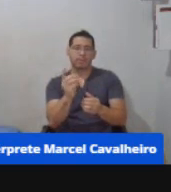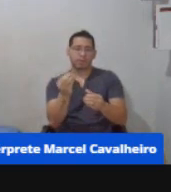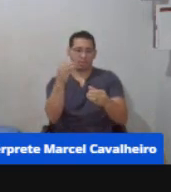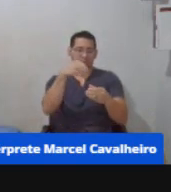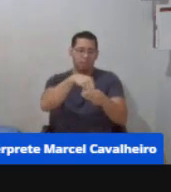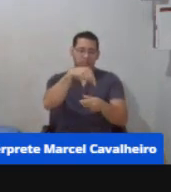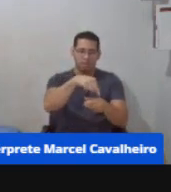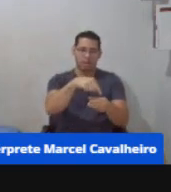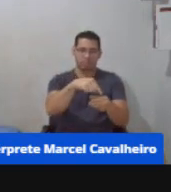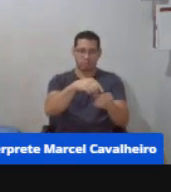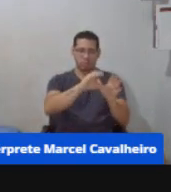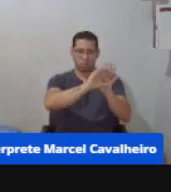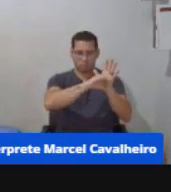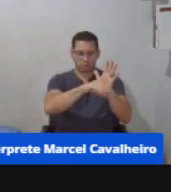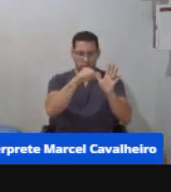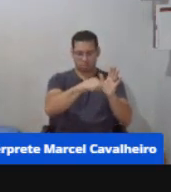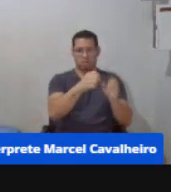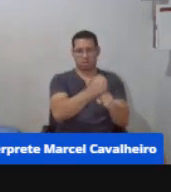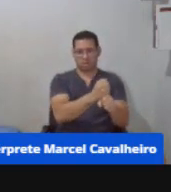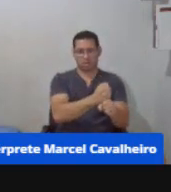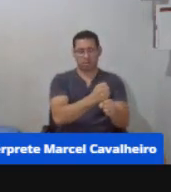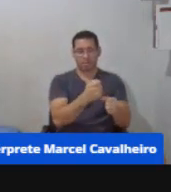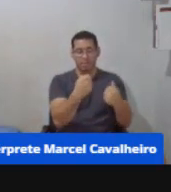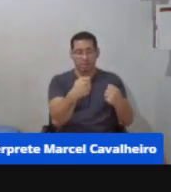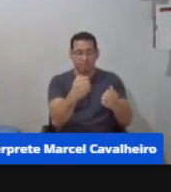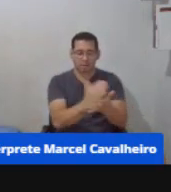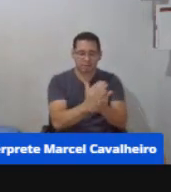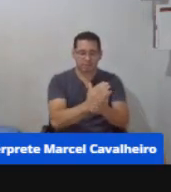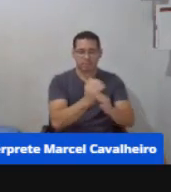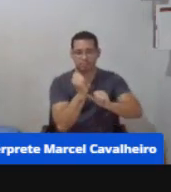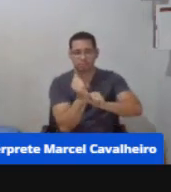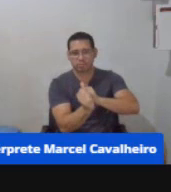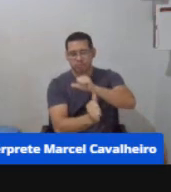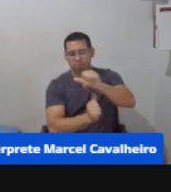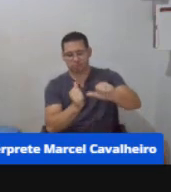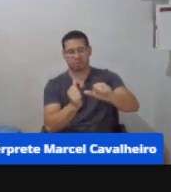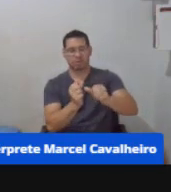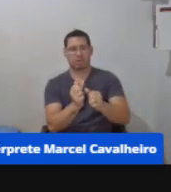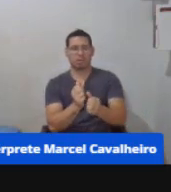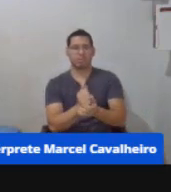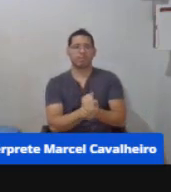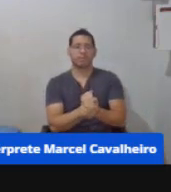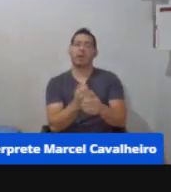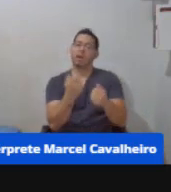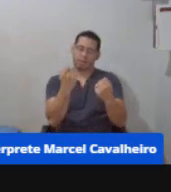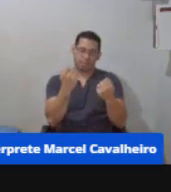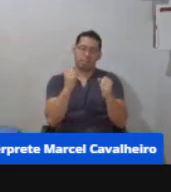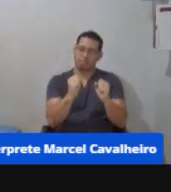corrente, necessitem ser mobilizados, assim deve ser feito.